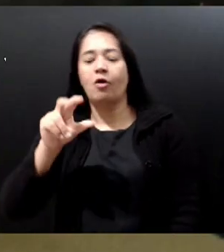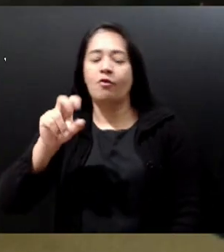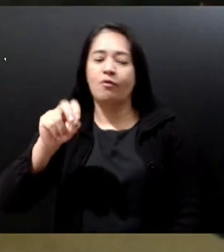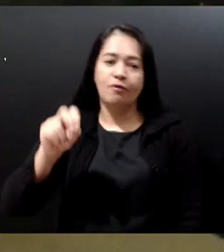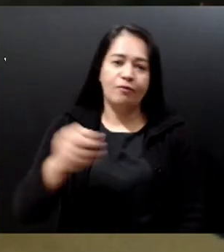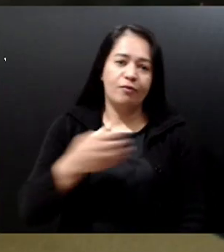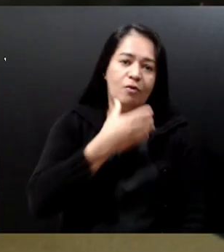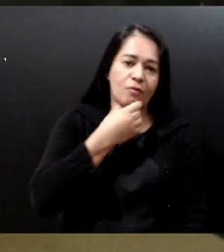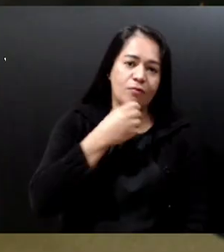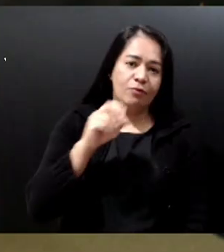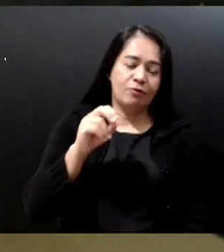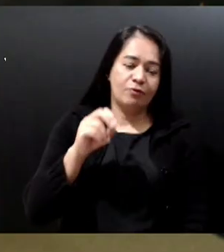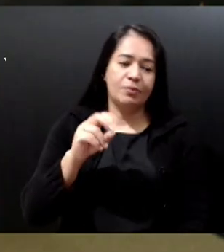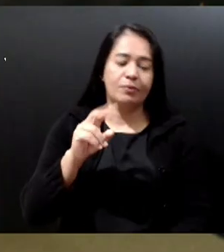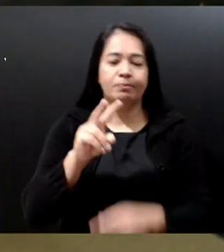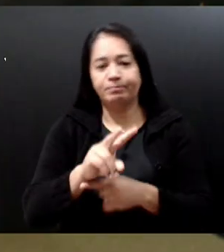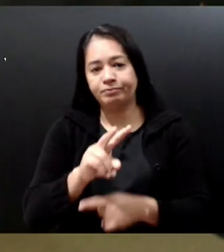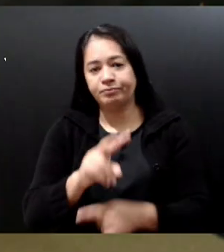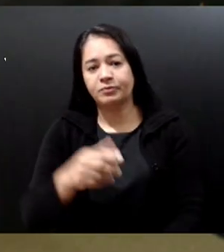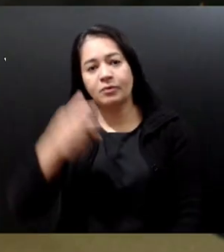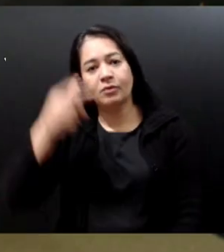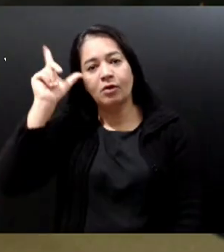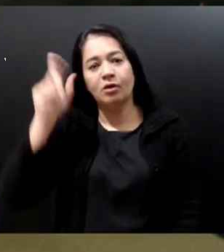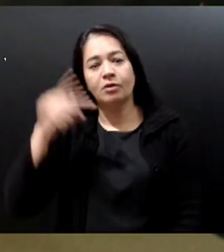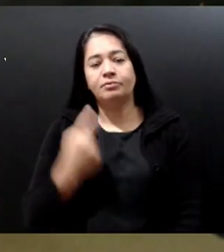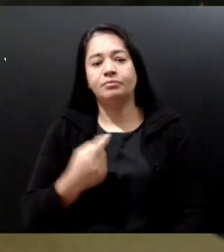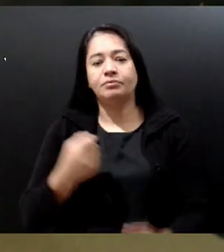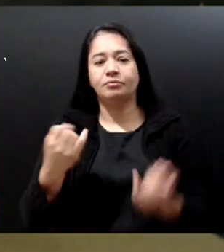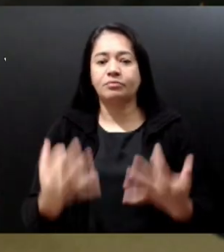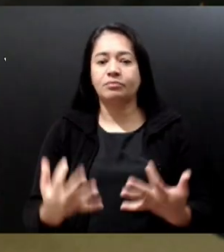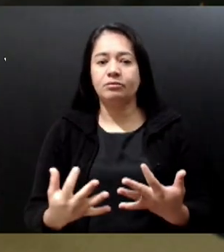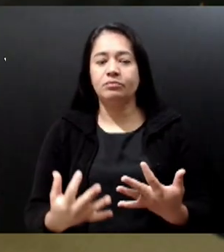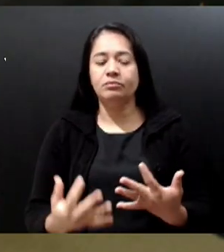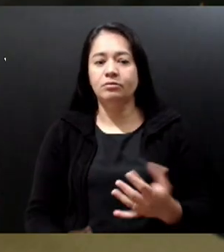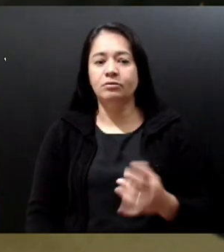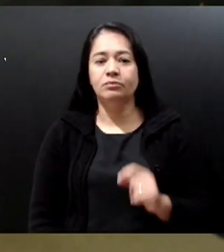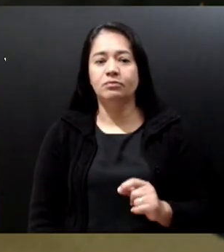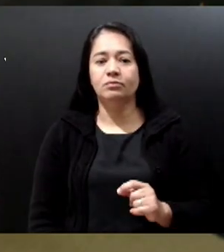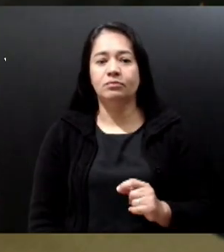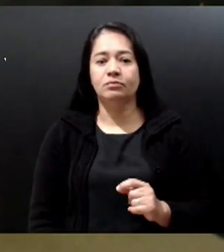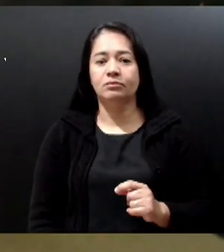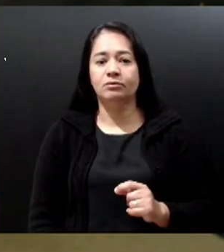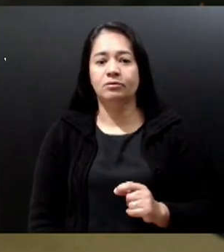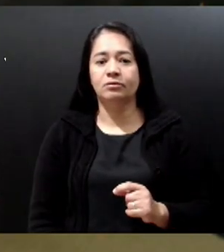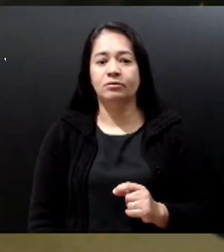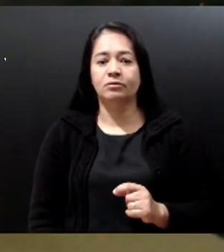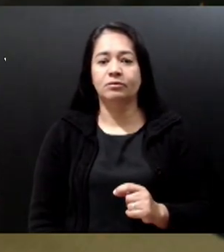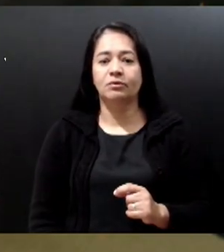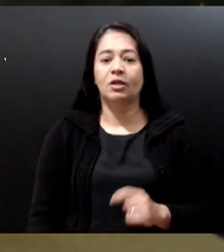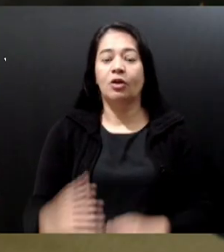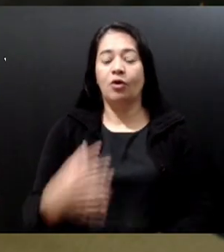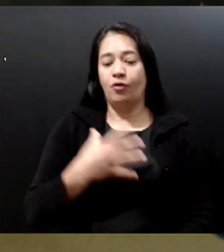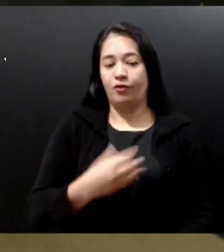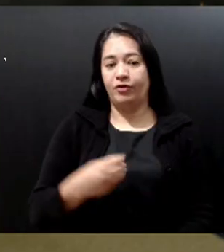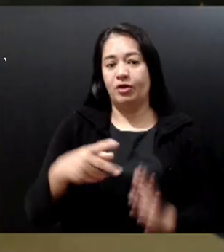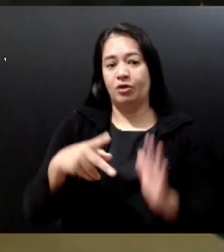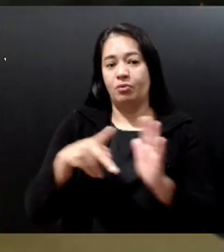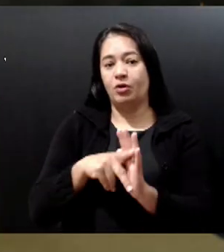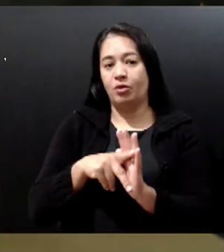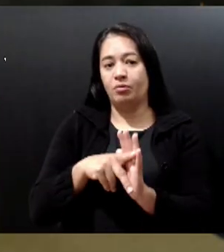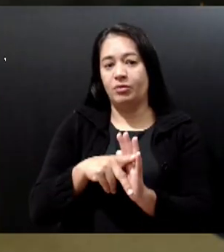falamos aqui no programa sobre o caso do filho da Marília Mendonça, né, o Léo, que está